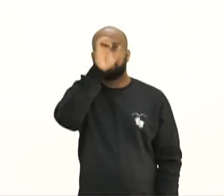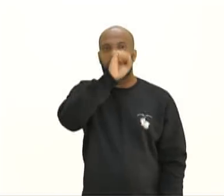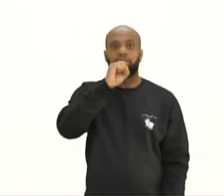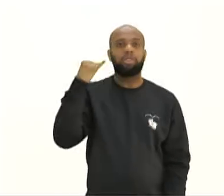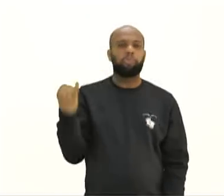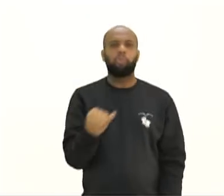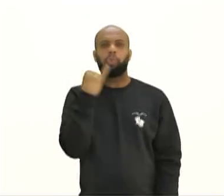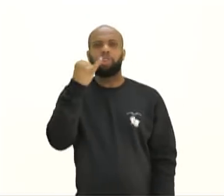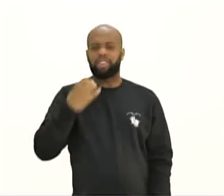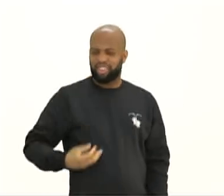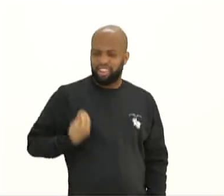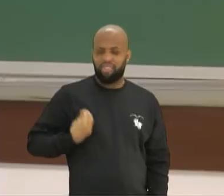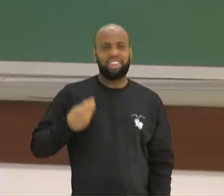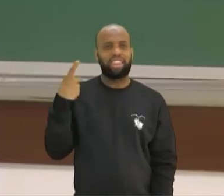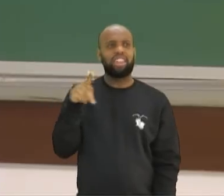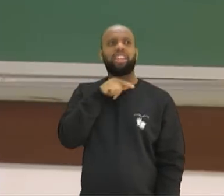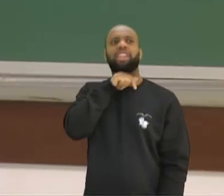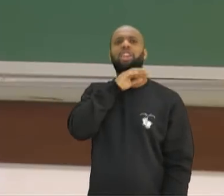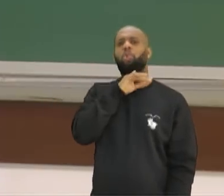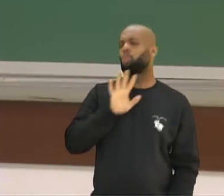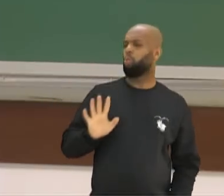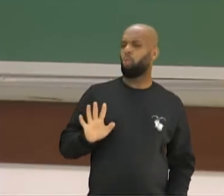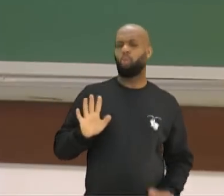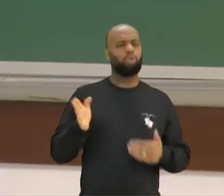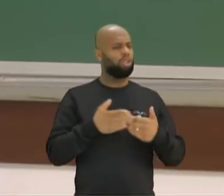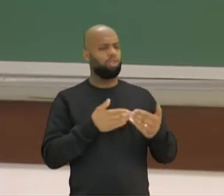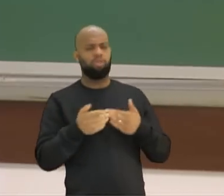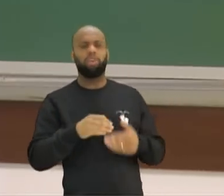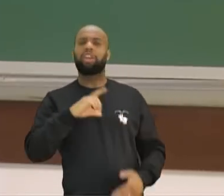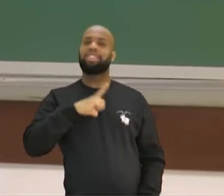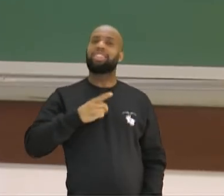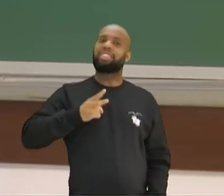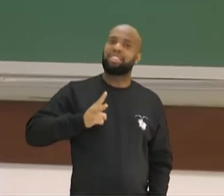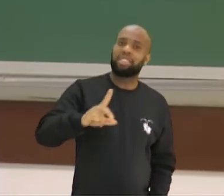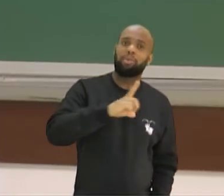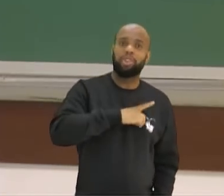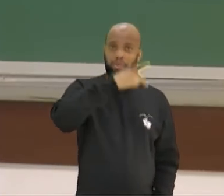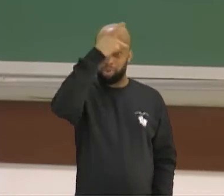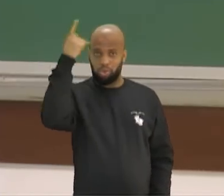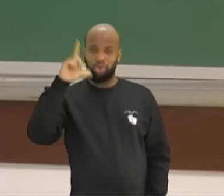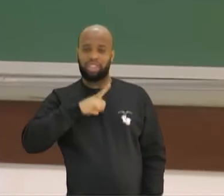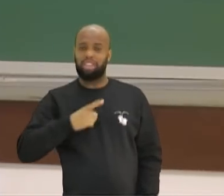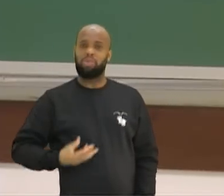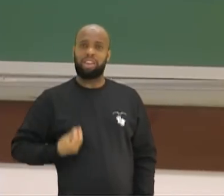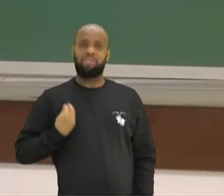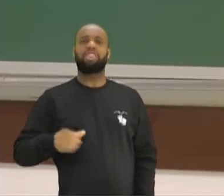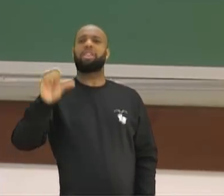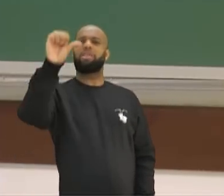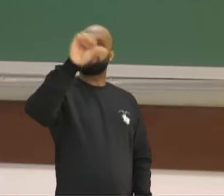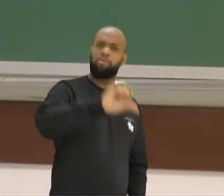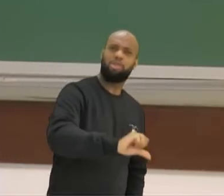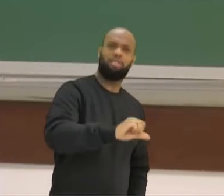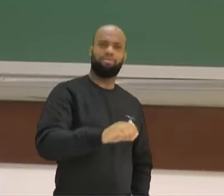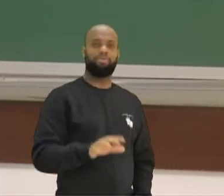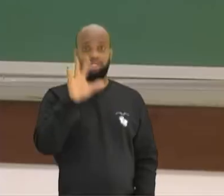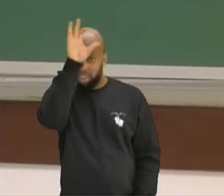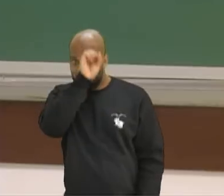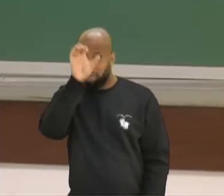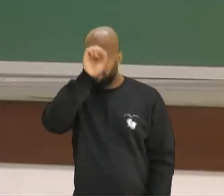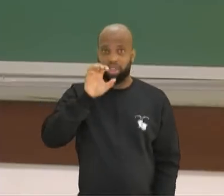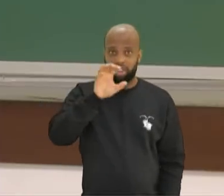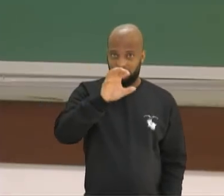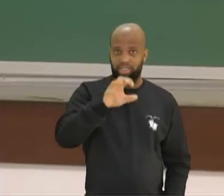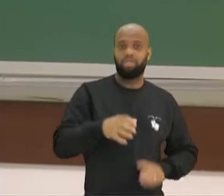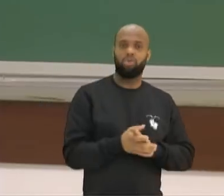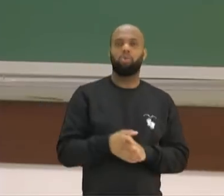importa o quanto a vida dela é ruim, né? Ela sempre tem alguém que tem uma vida pior. Então, lembra aqui que a gente aprende sendo voluntário? Be